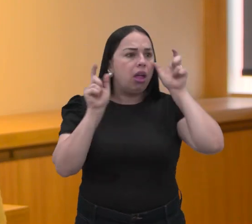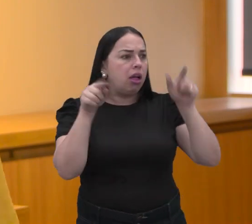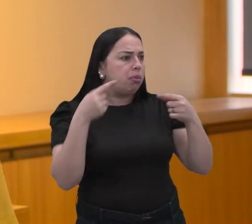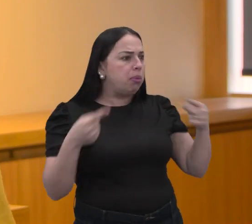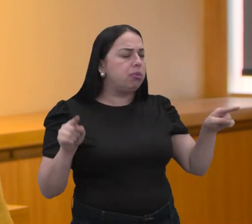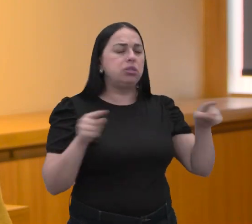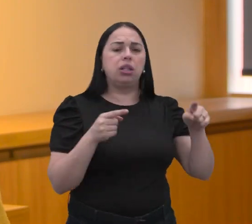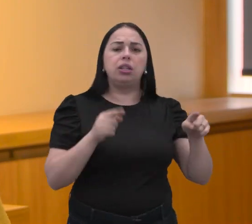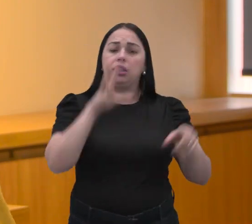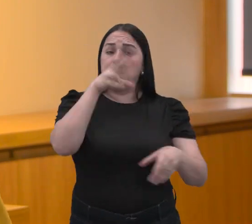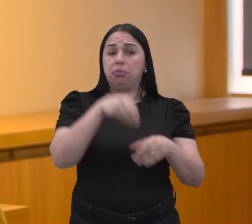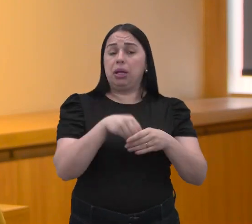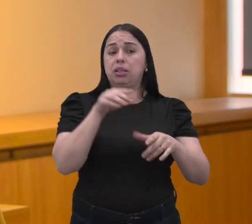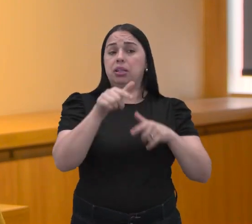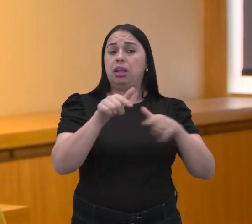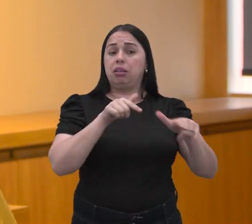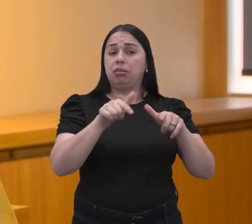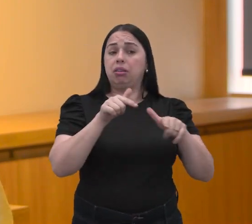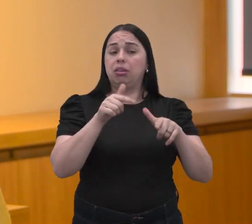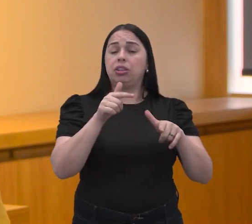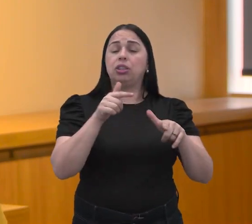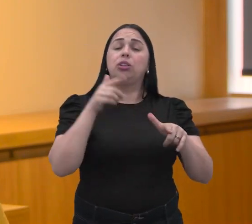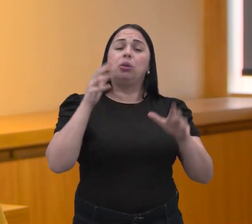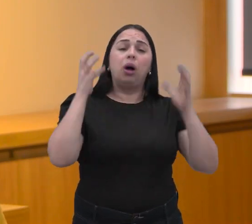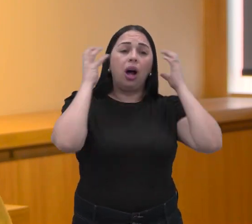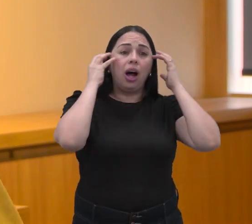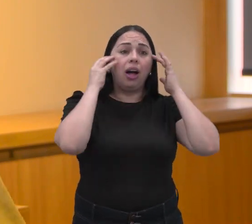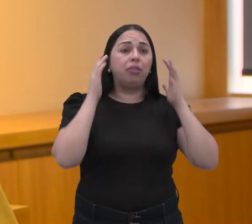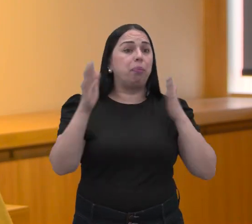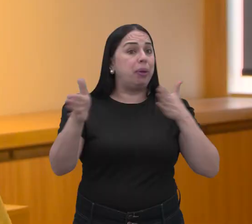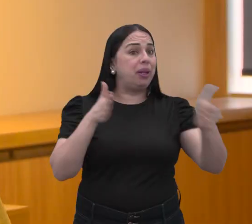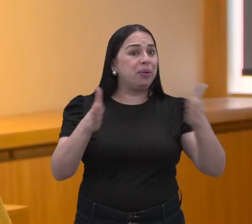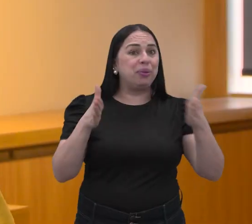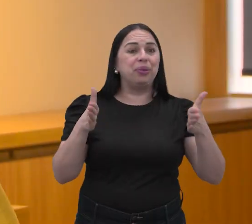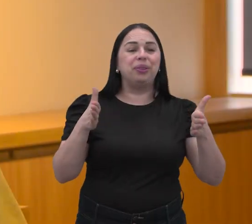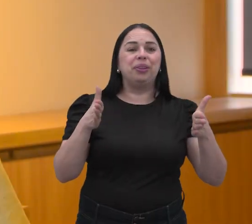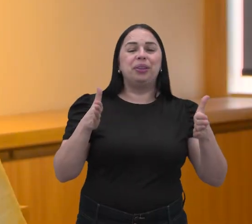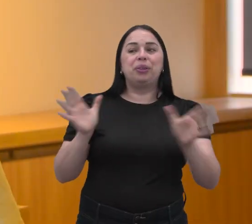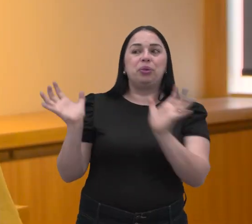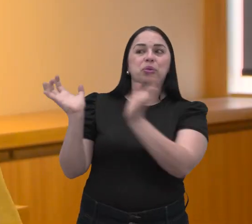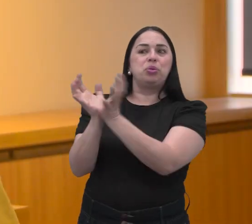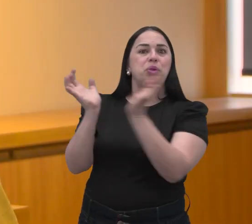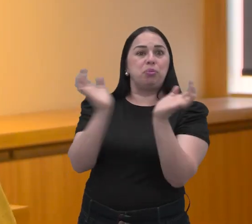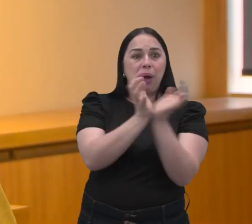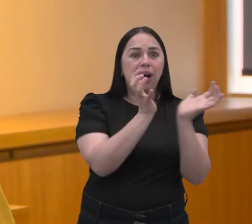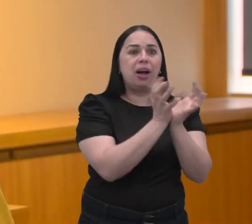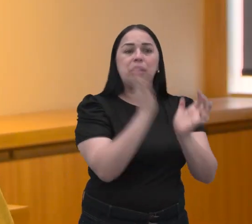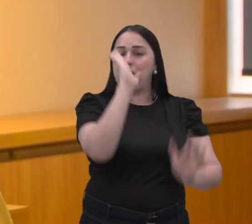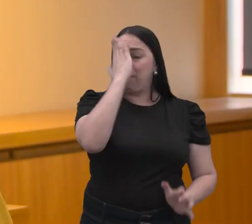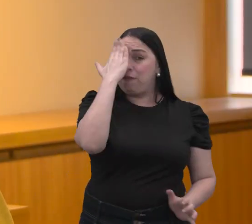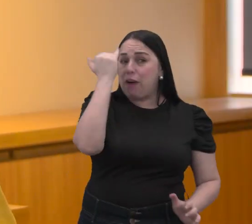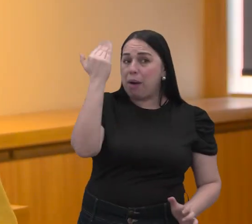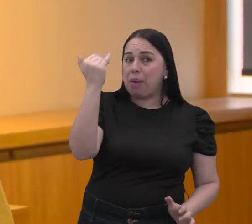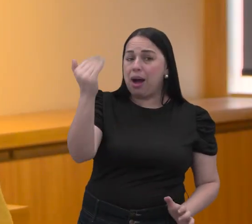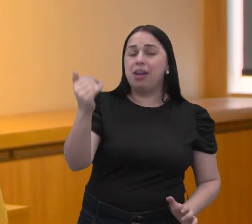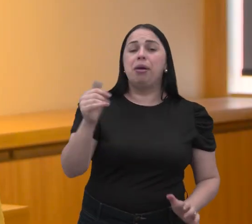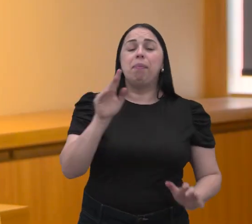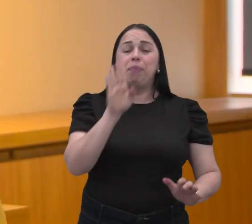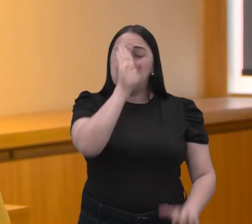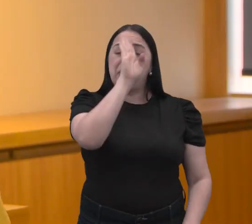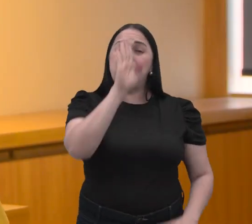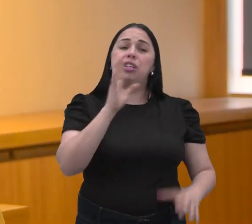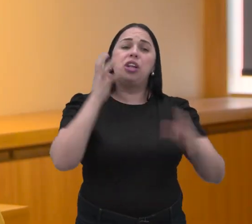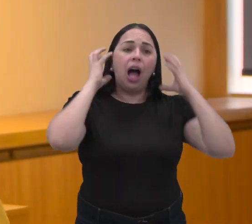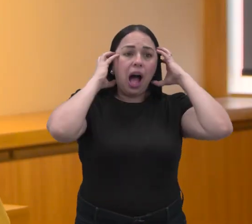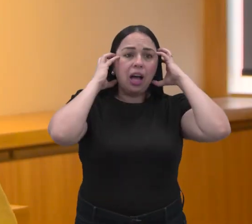dentro do rádio já. E nessa época, foi assim, a época de ouro, quando a gente fala das grandes bandas, e no caso, principalmente da